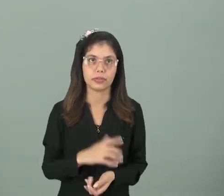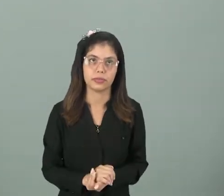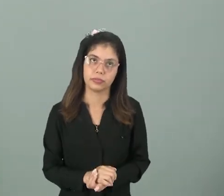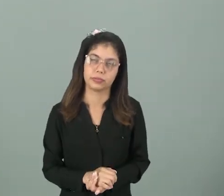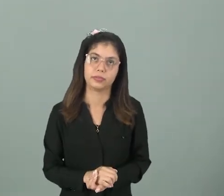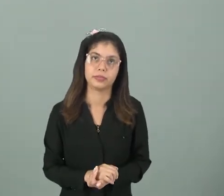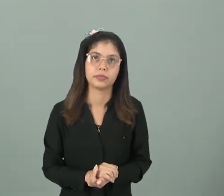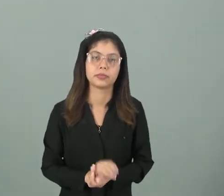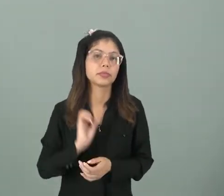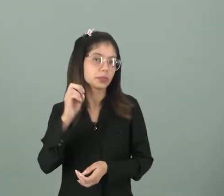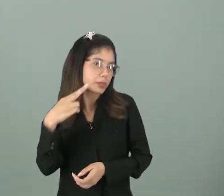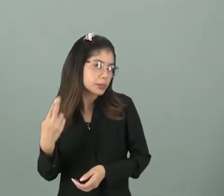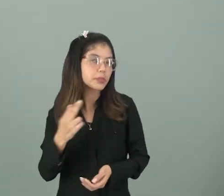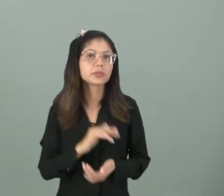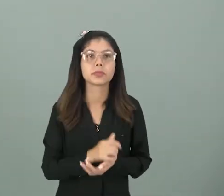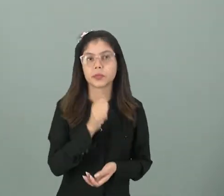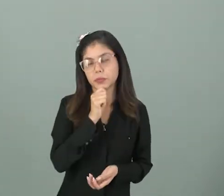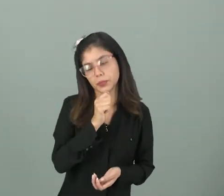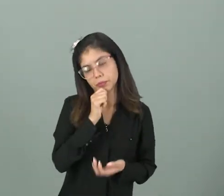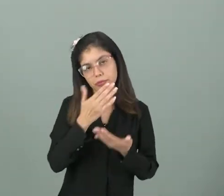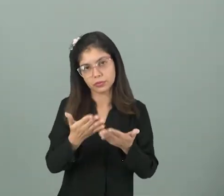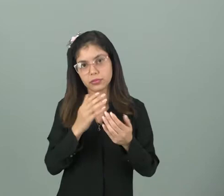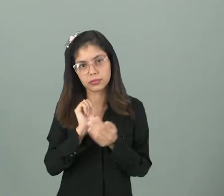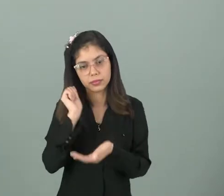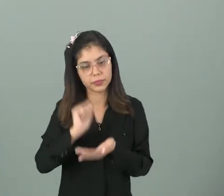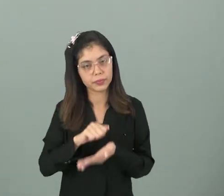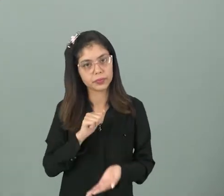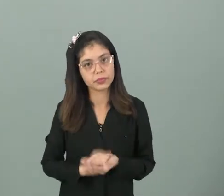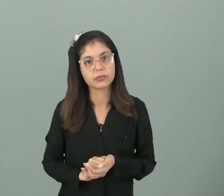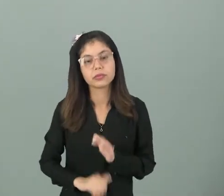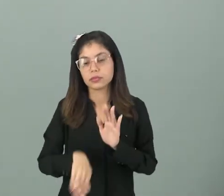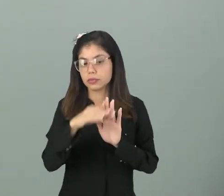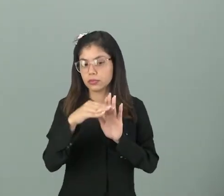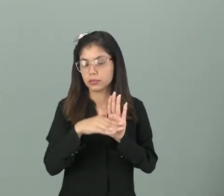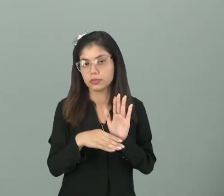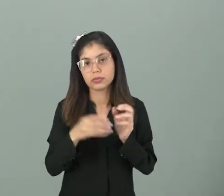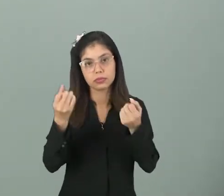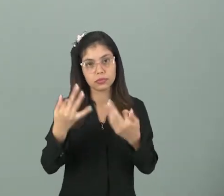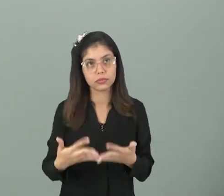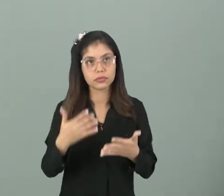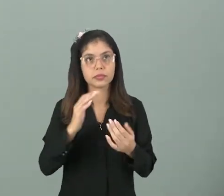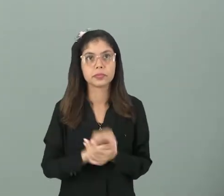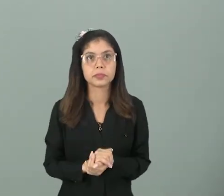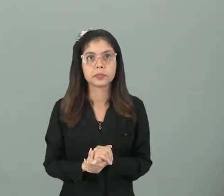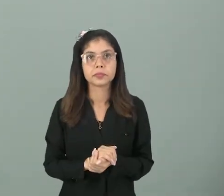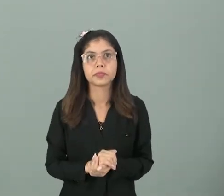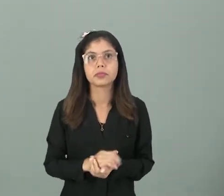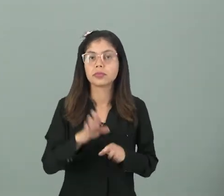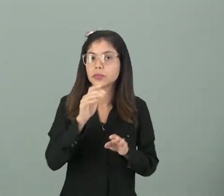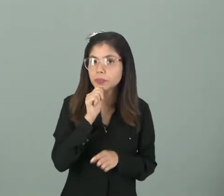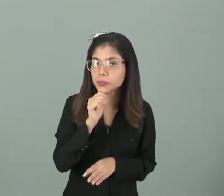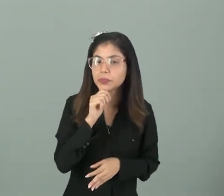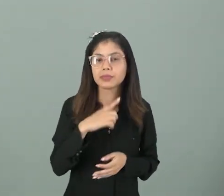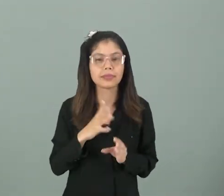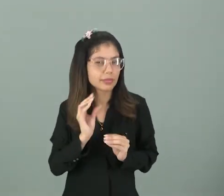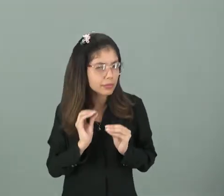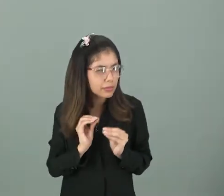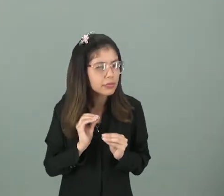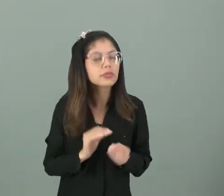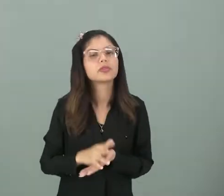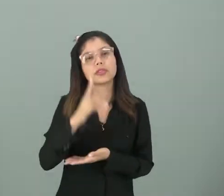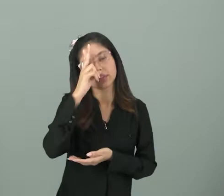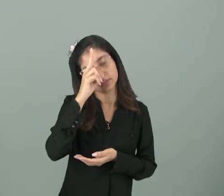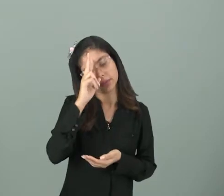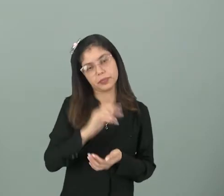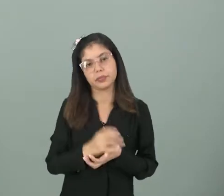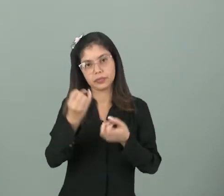Linneu. Outra coisa que Linneu colocou aí, além dessas categorias que eu acabei de citar para vocês, tá? Que ela tem até um jeitinho da gente